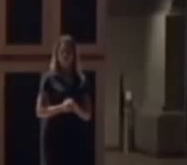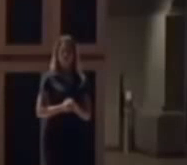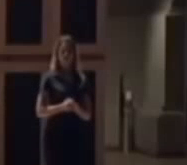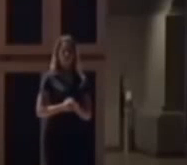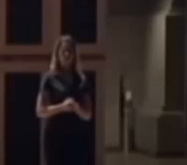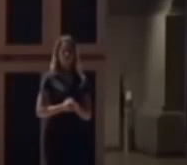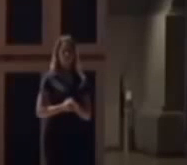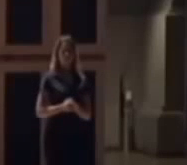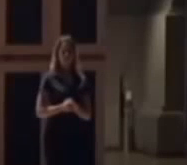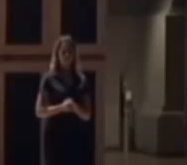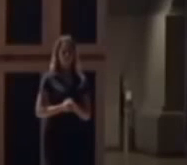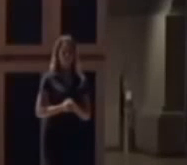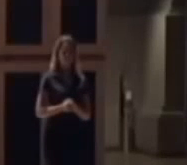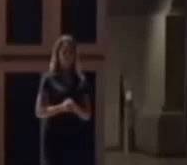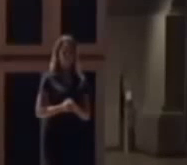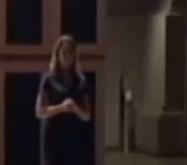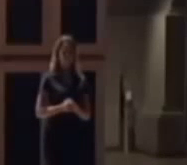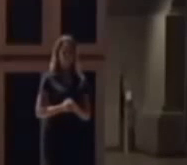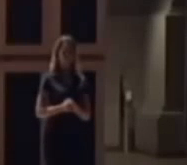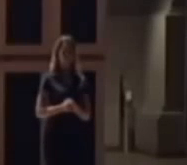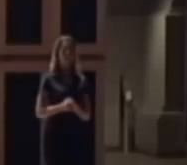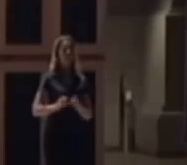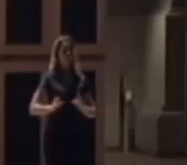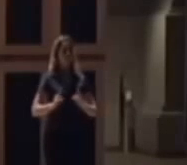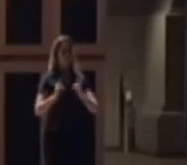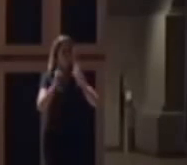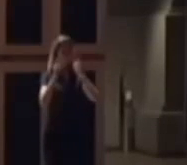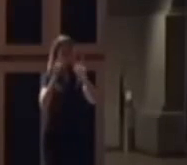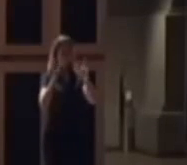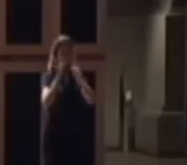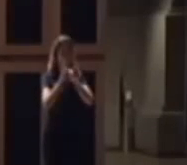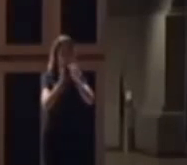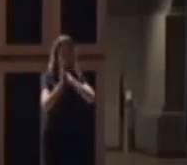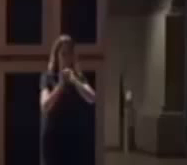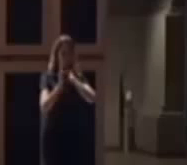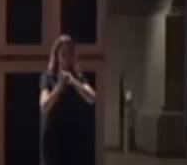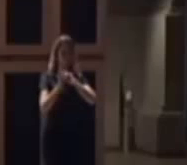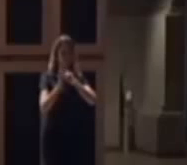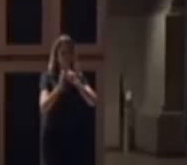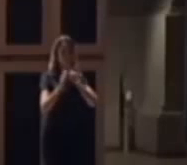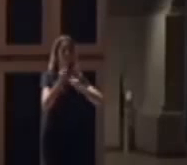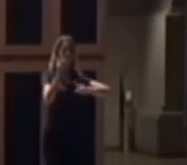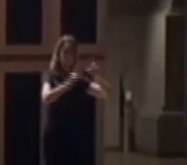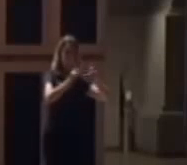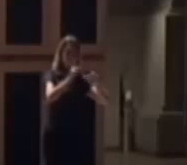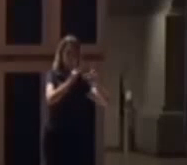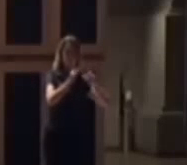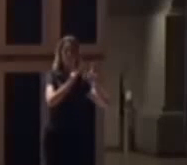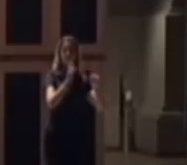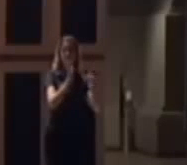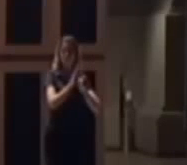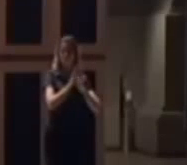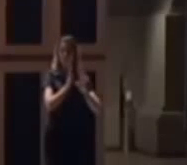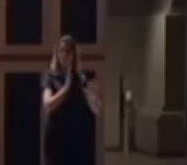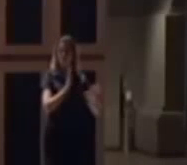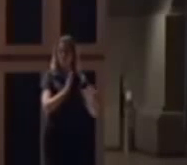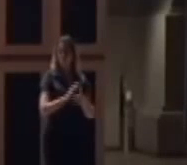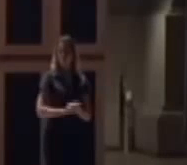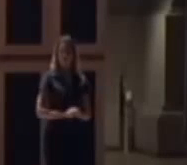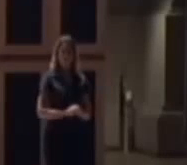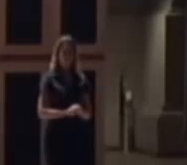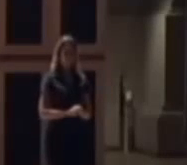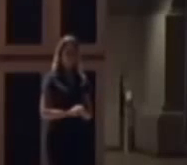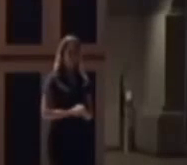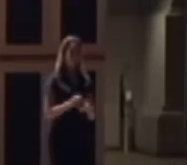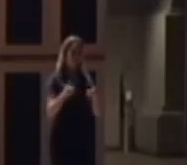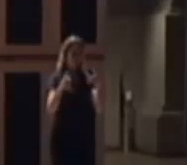como eu disse, esse ano, e um outro prédio que vai sediar a Rede Minas de televisão e a Rádio Inconfidência. É um complexo,